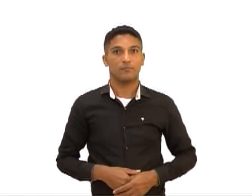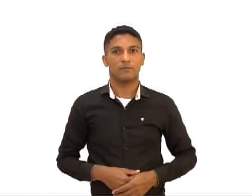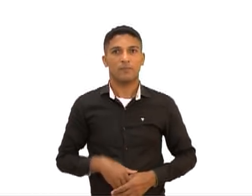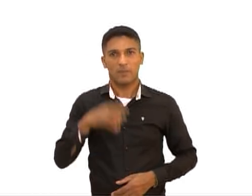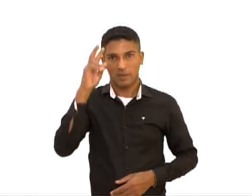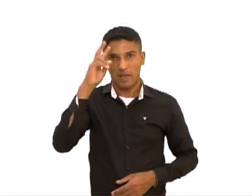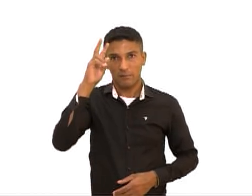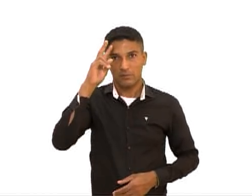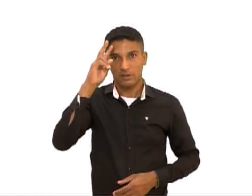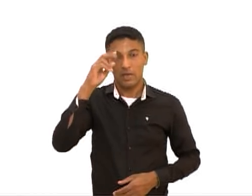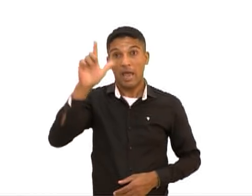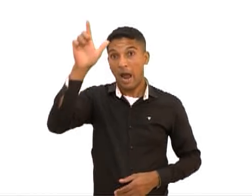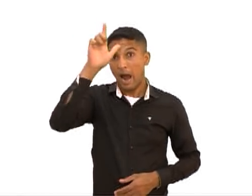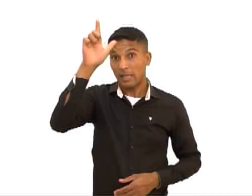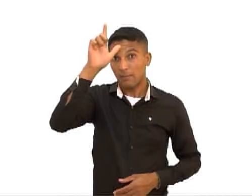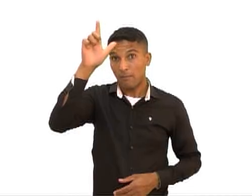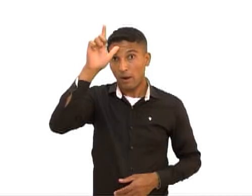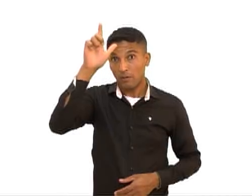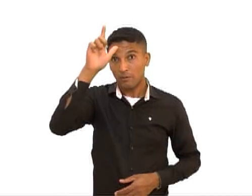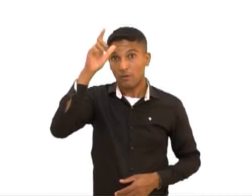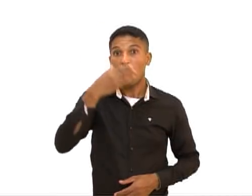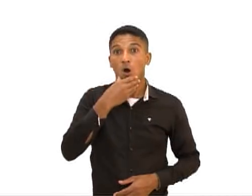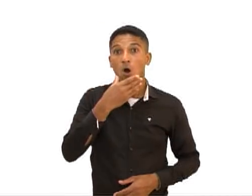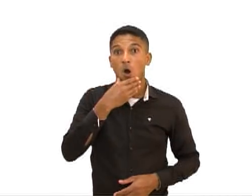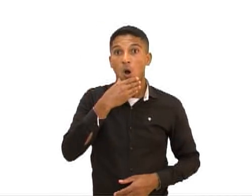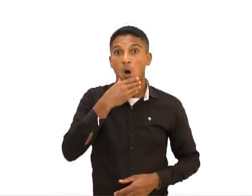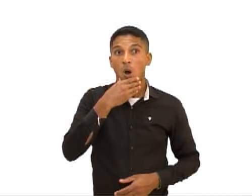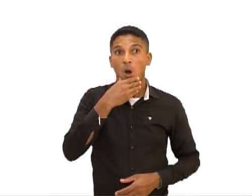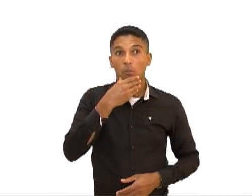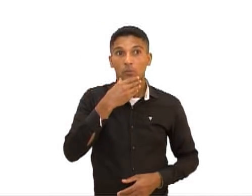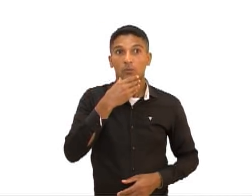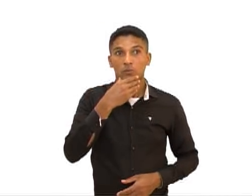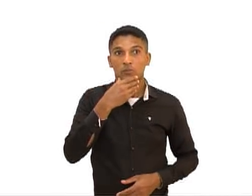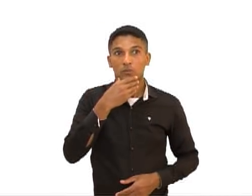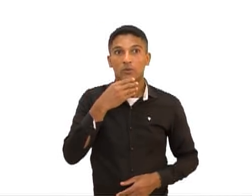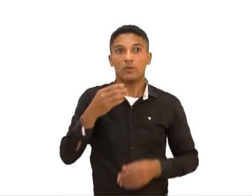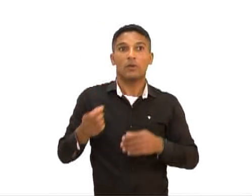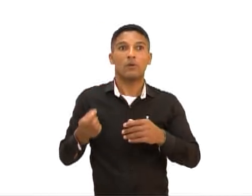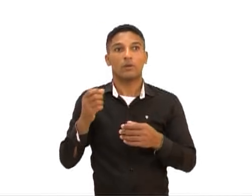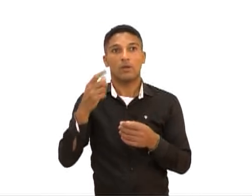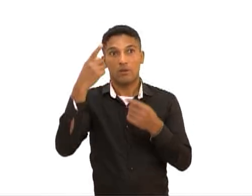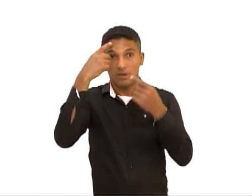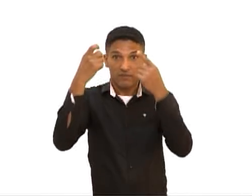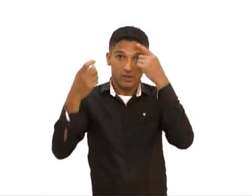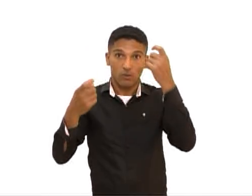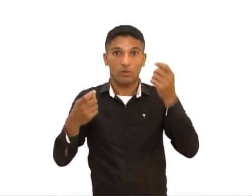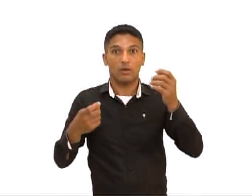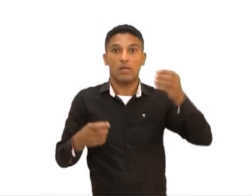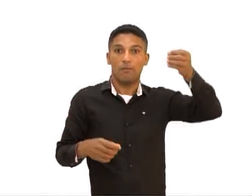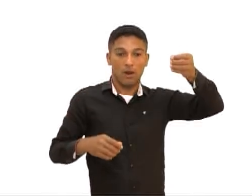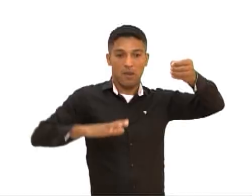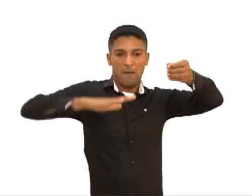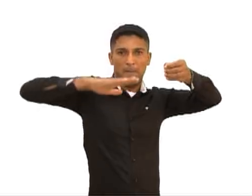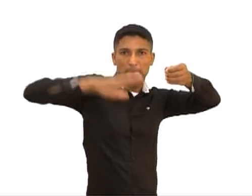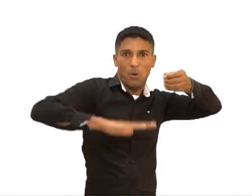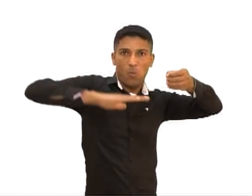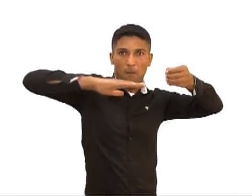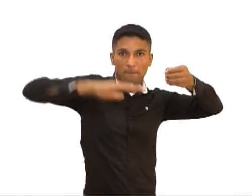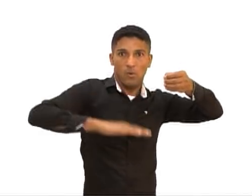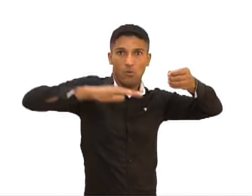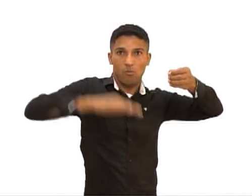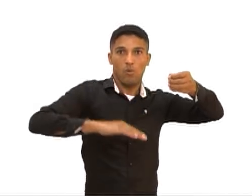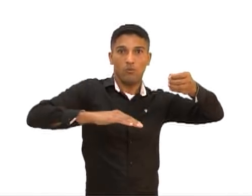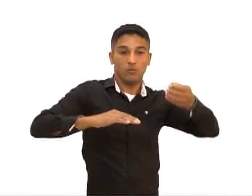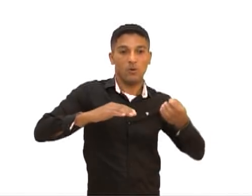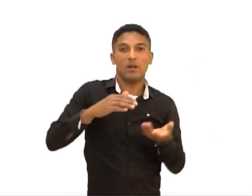não mais copiados à mão. Dessa forma, as pessoas poderiam se comunicar de forma mais otimizada e interessante.